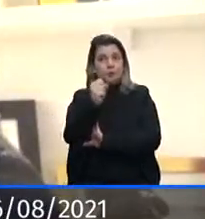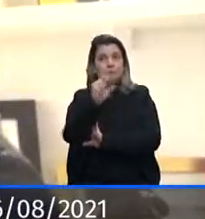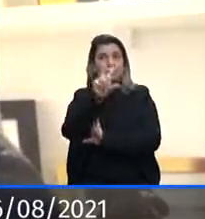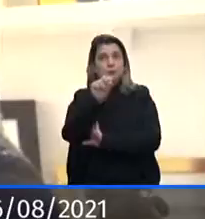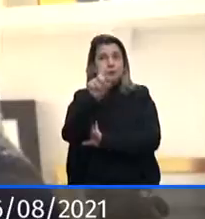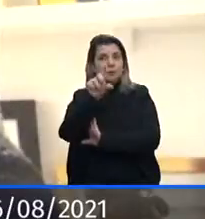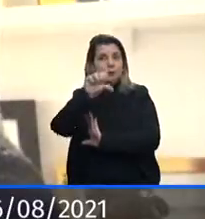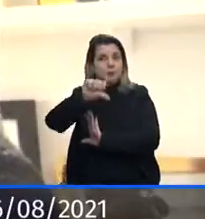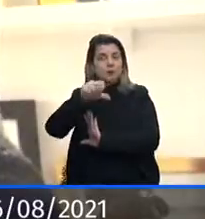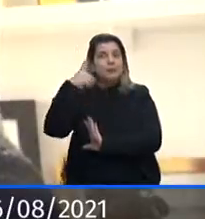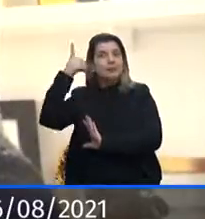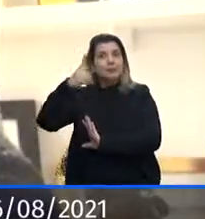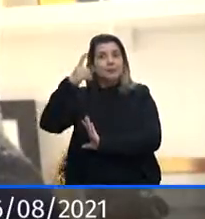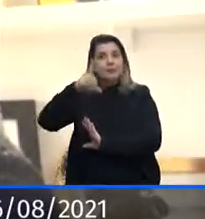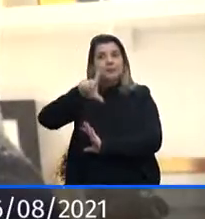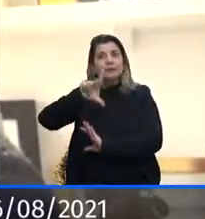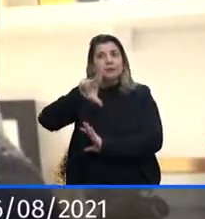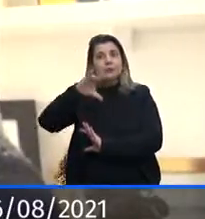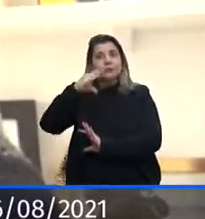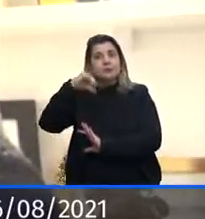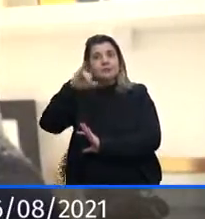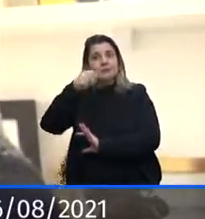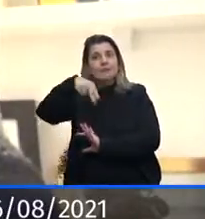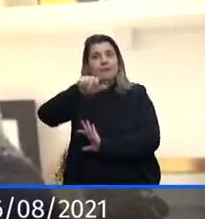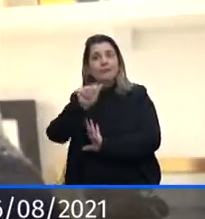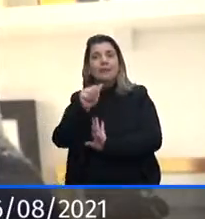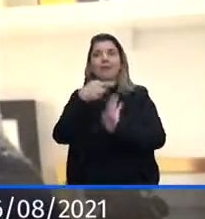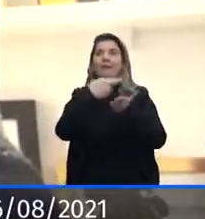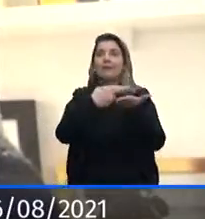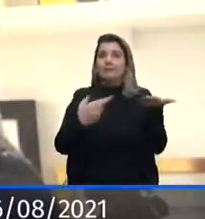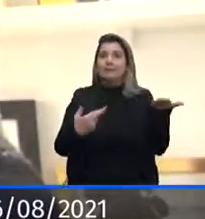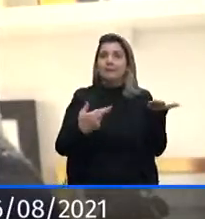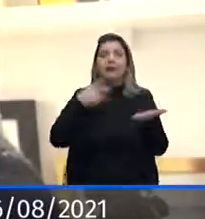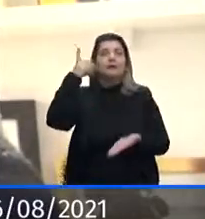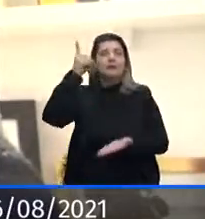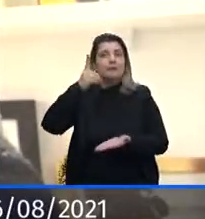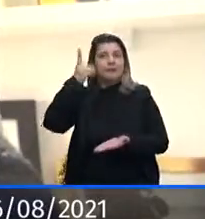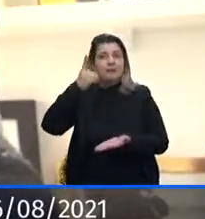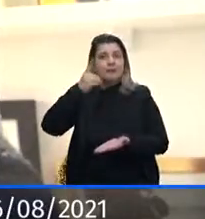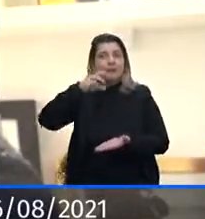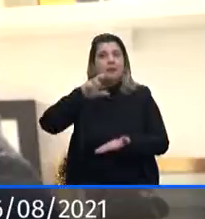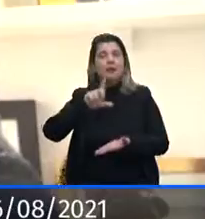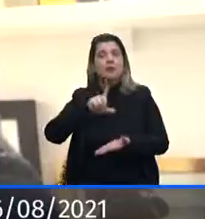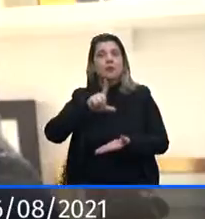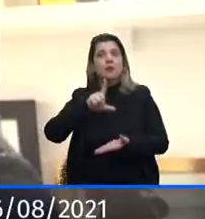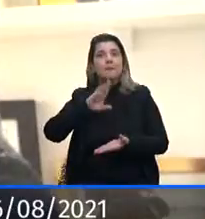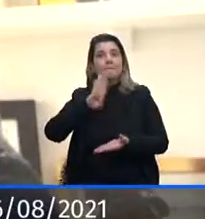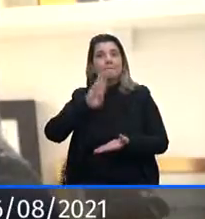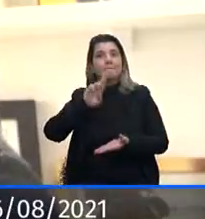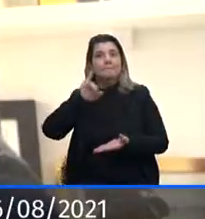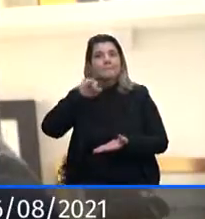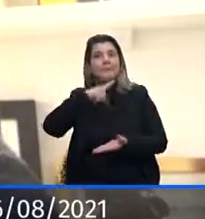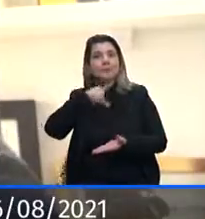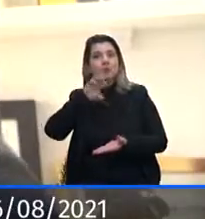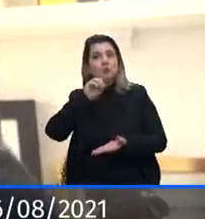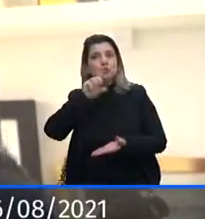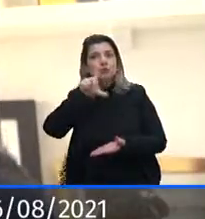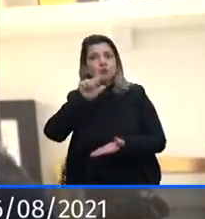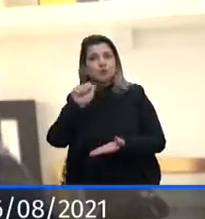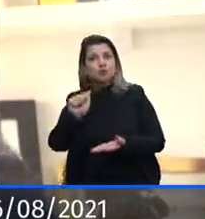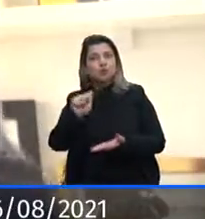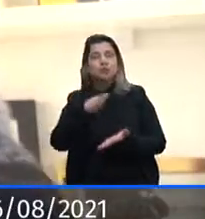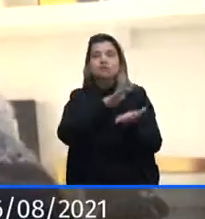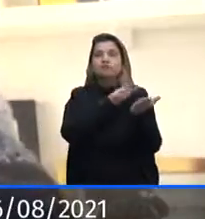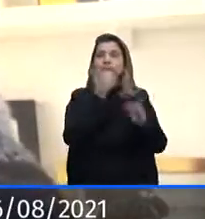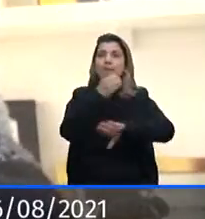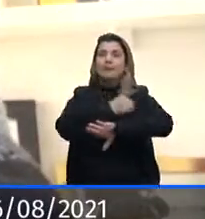298/2019, deputada Luciana Genro, relator, deputada Luciana Brizola. Data da distribuição foi no